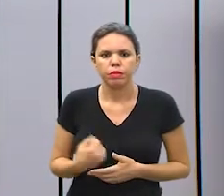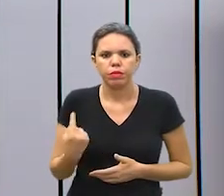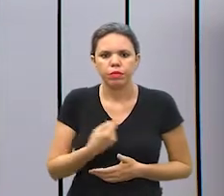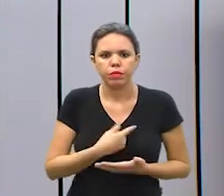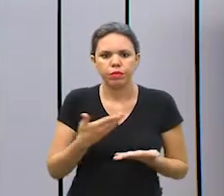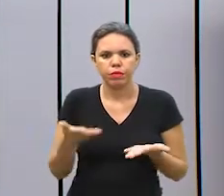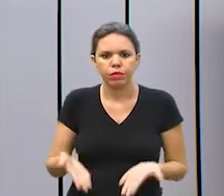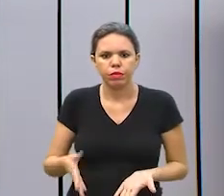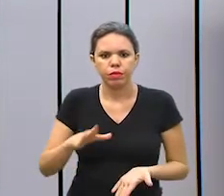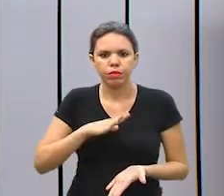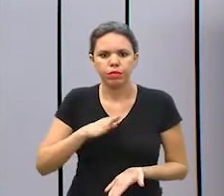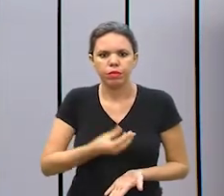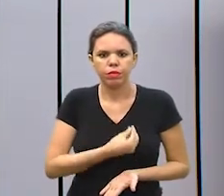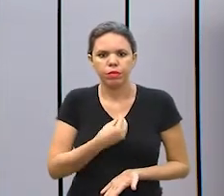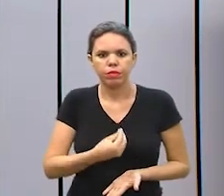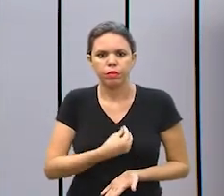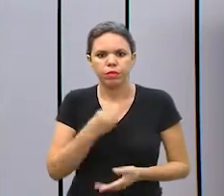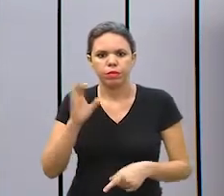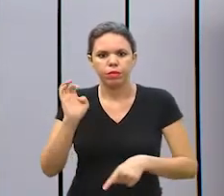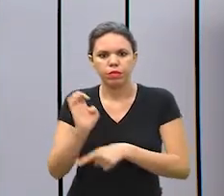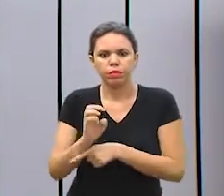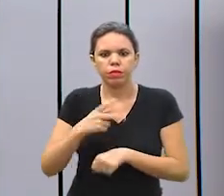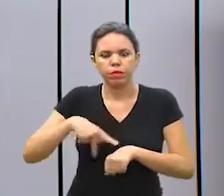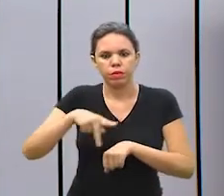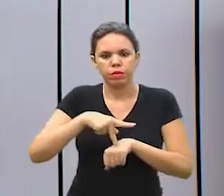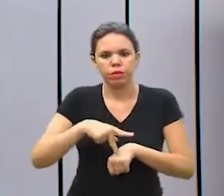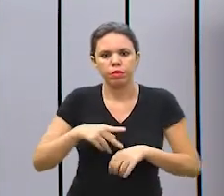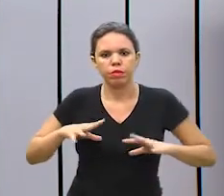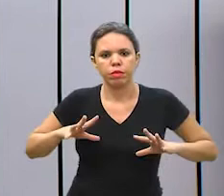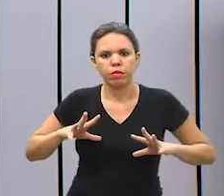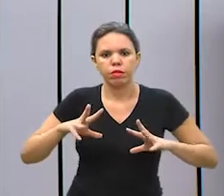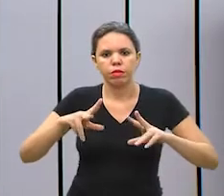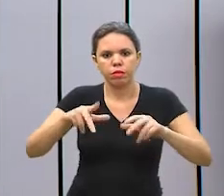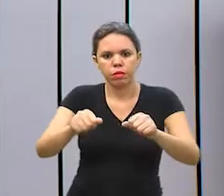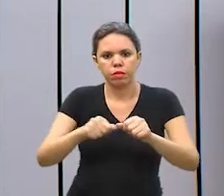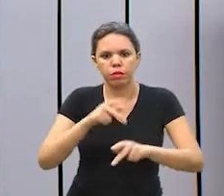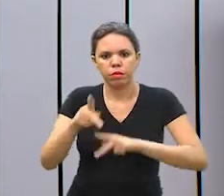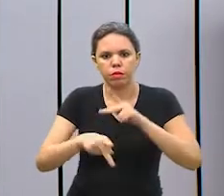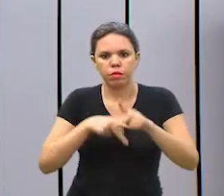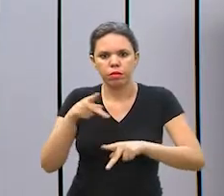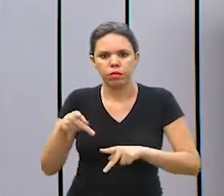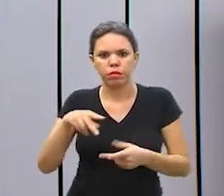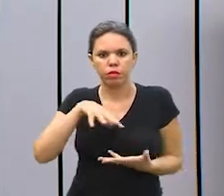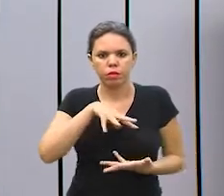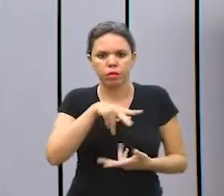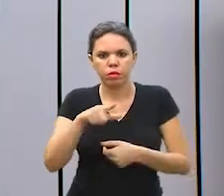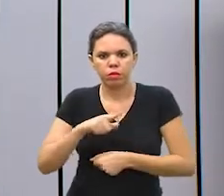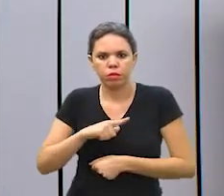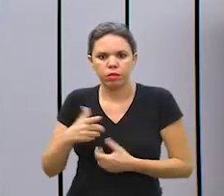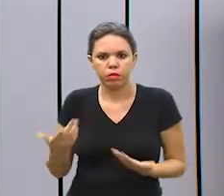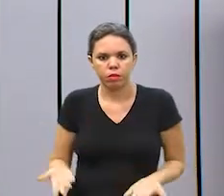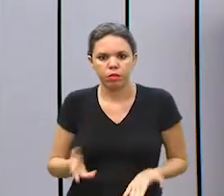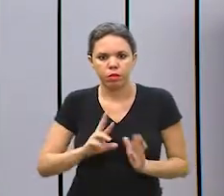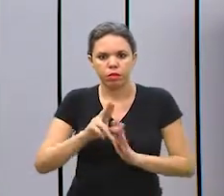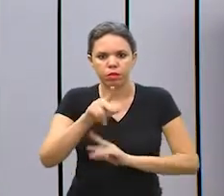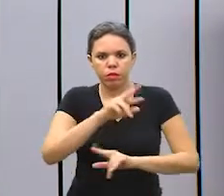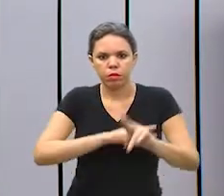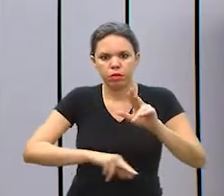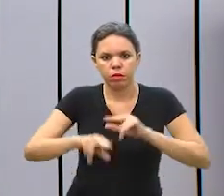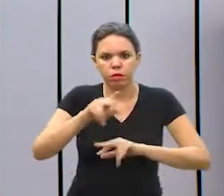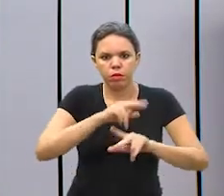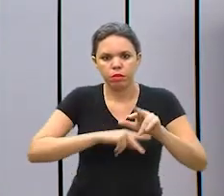nossa cidade vive, o nosso estado, o nosso país e toda a comunidade mundial. Nós temos